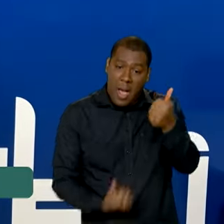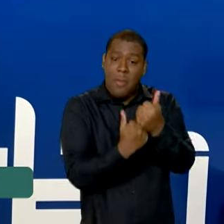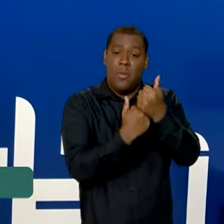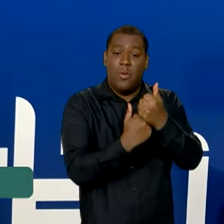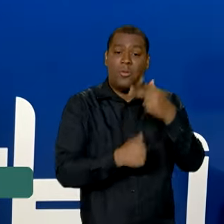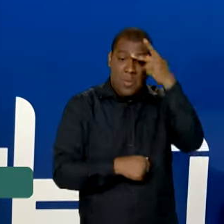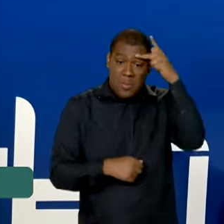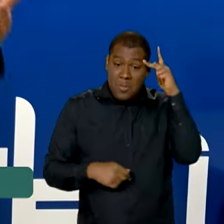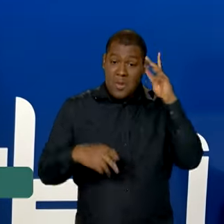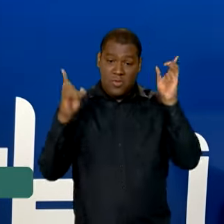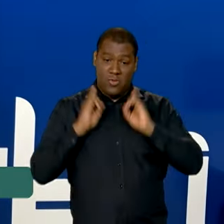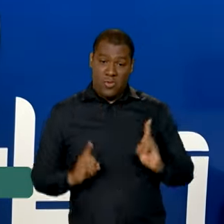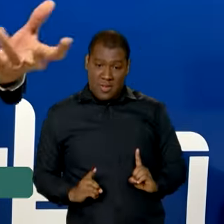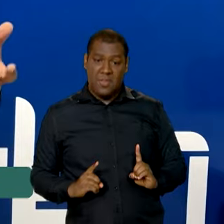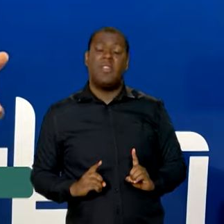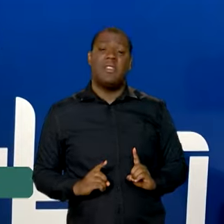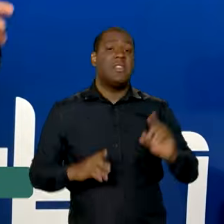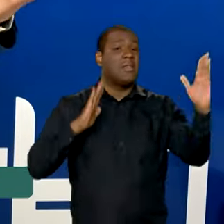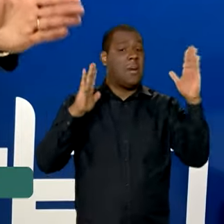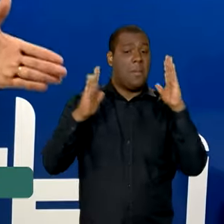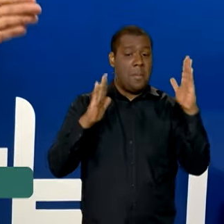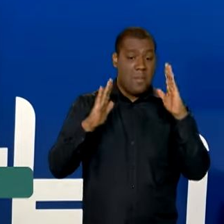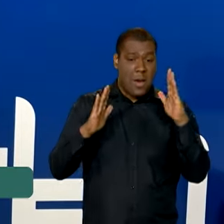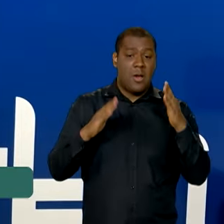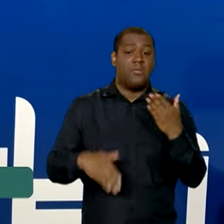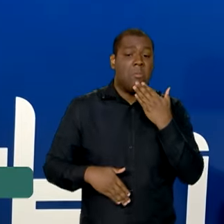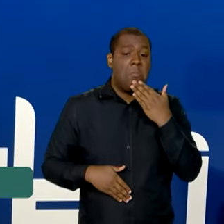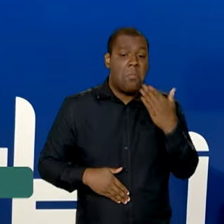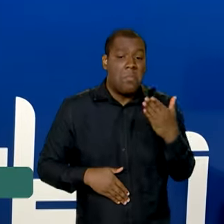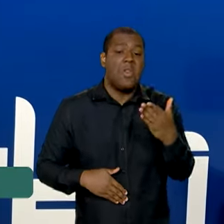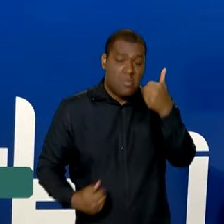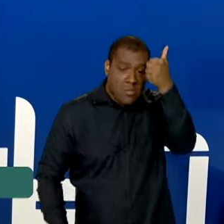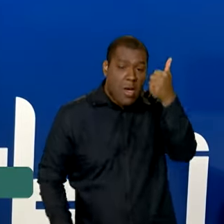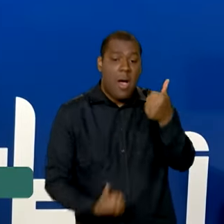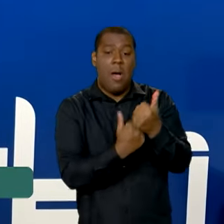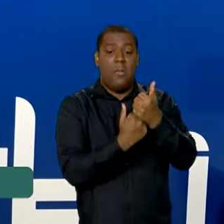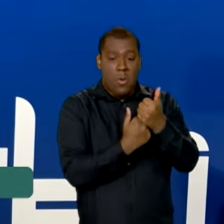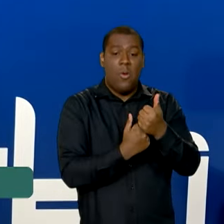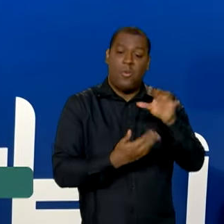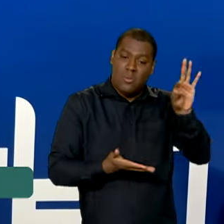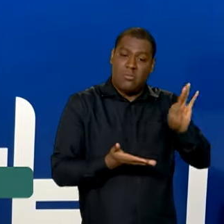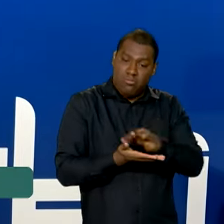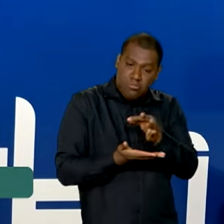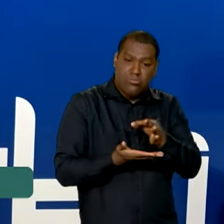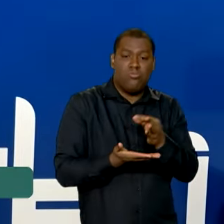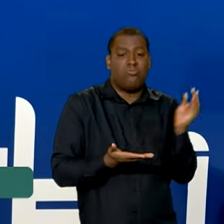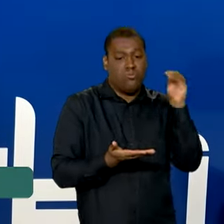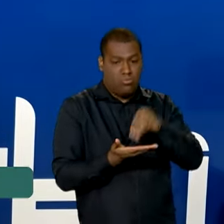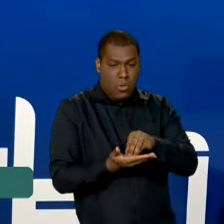pessoas com deficiência têm nesse prazo também para solicitar as suas inscrições. Veja,